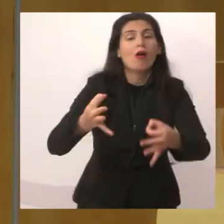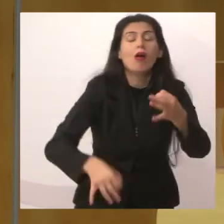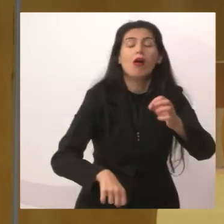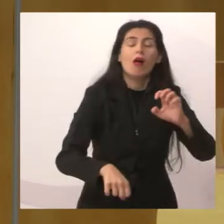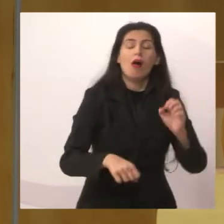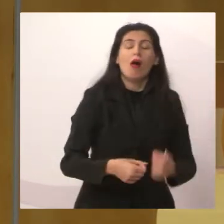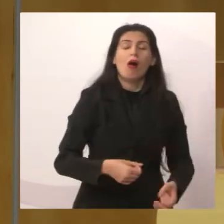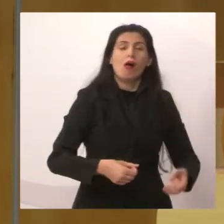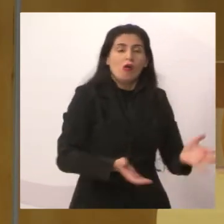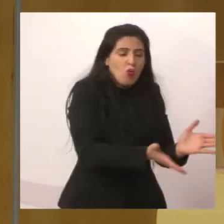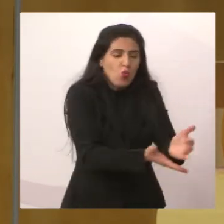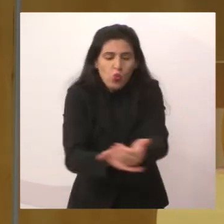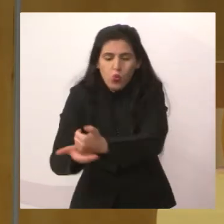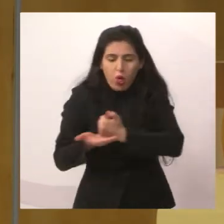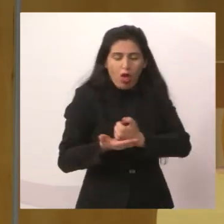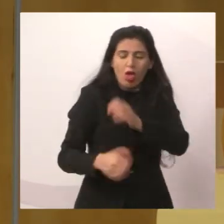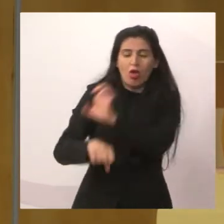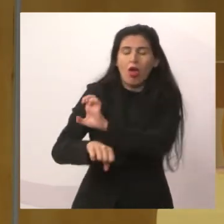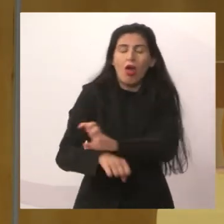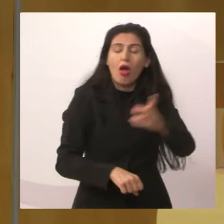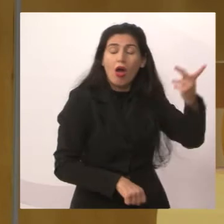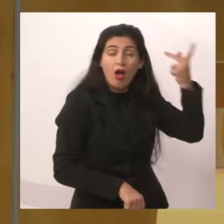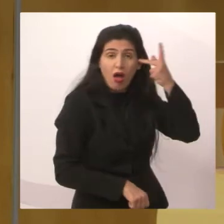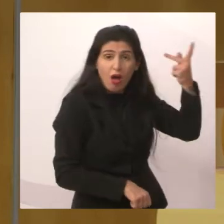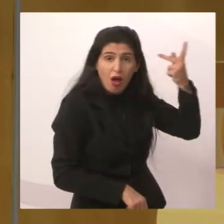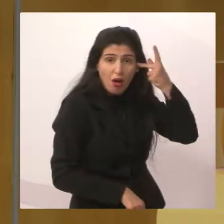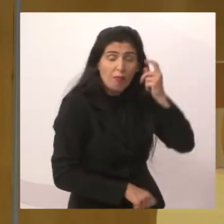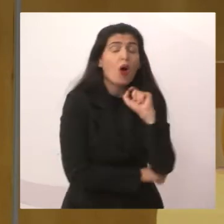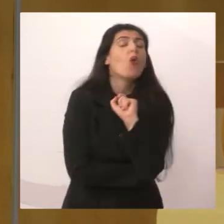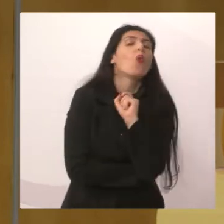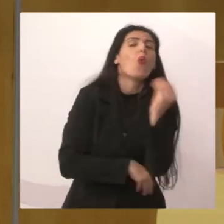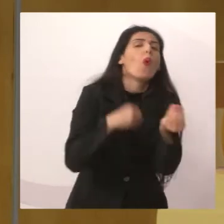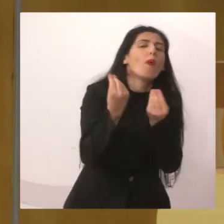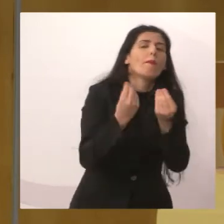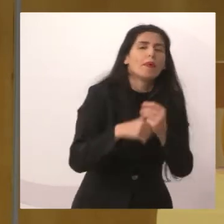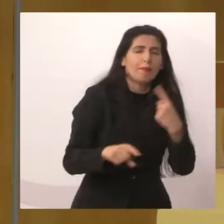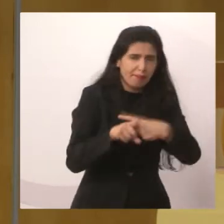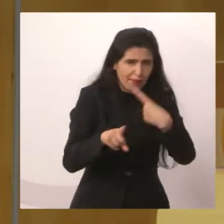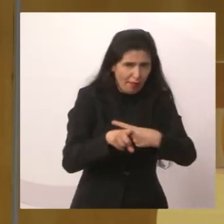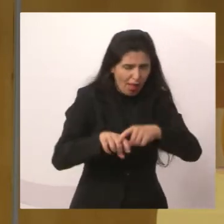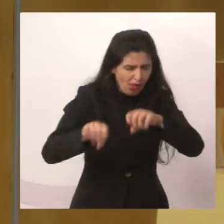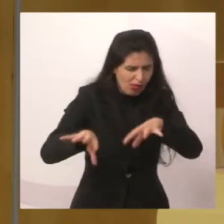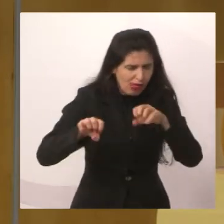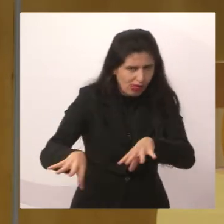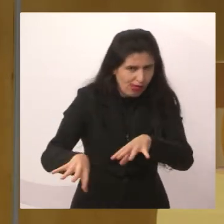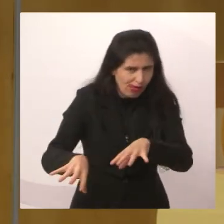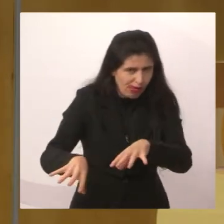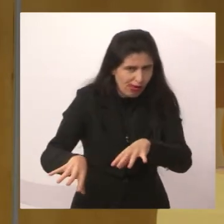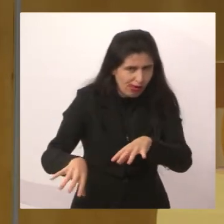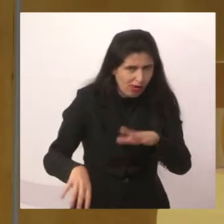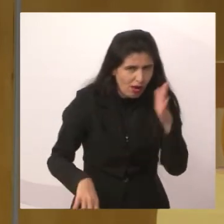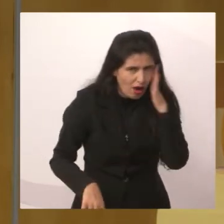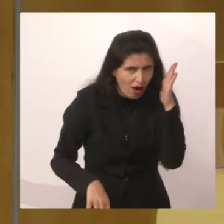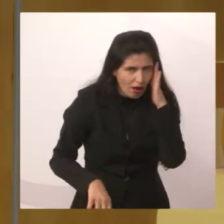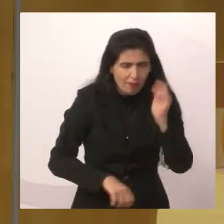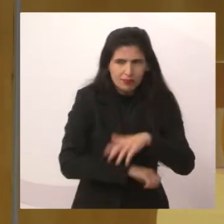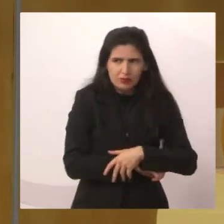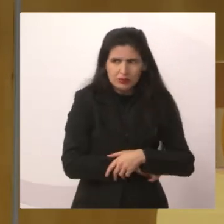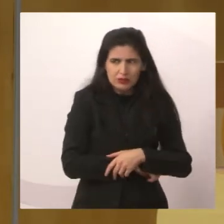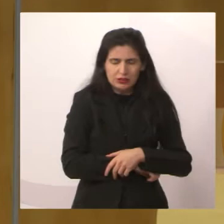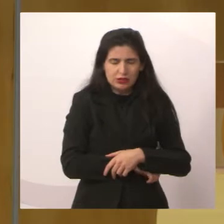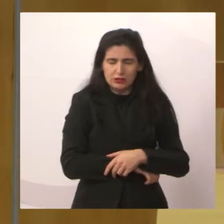Paulo da atual gestão, que na educação teve o crime para mim, de